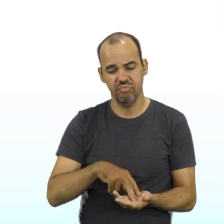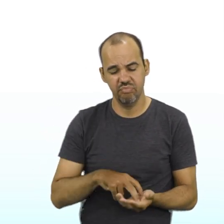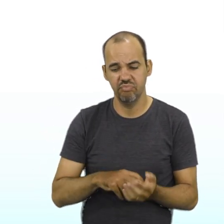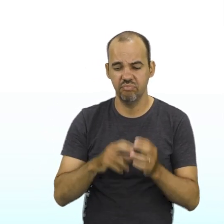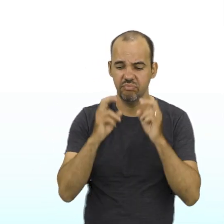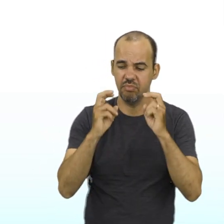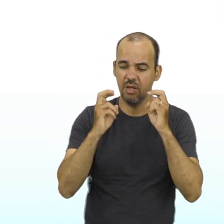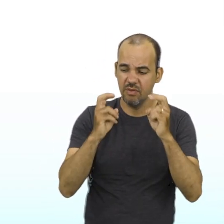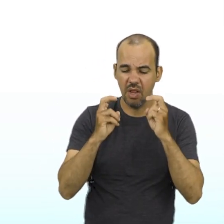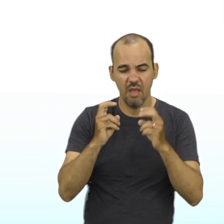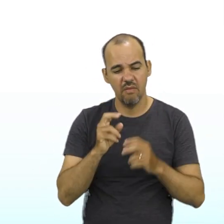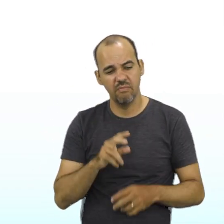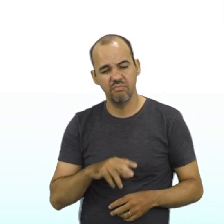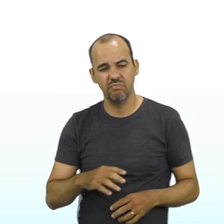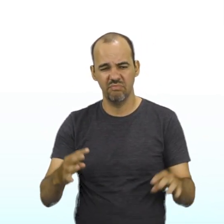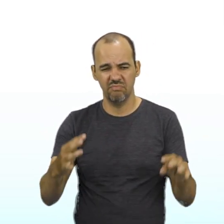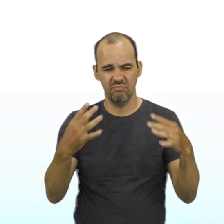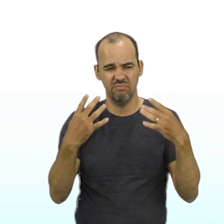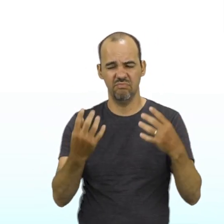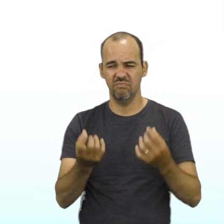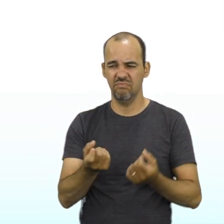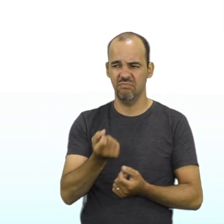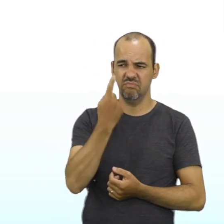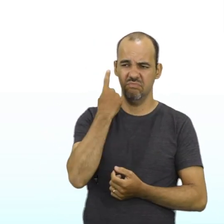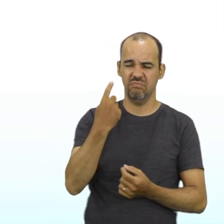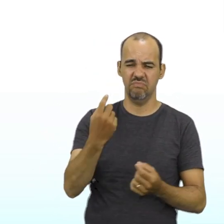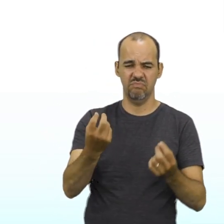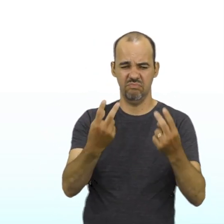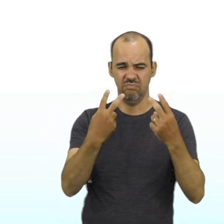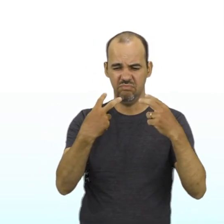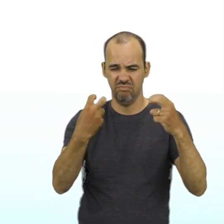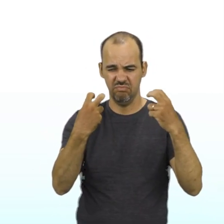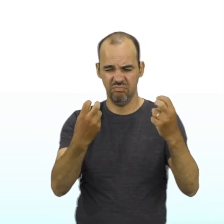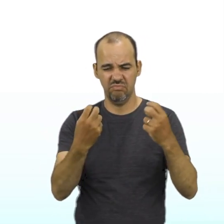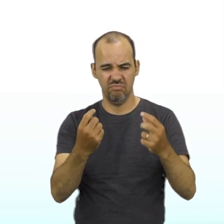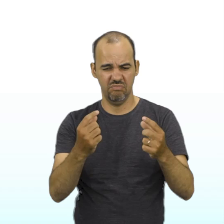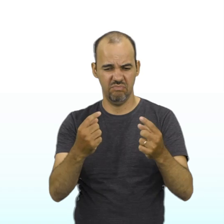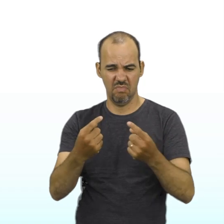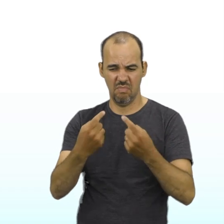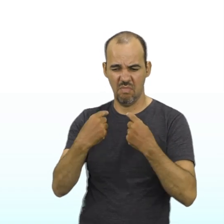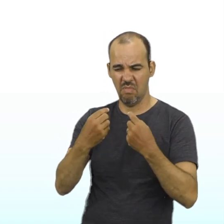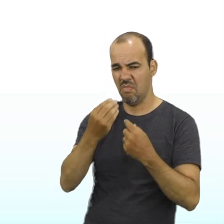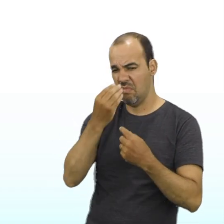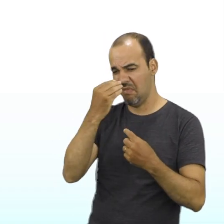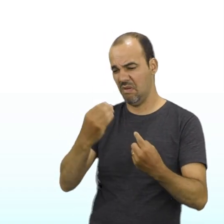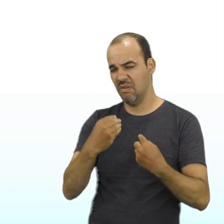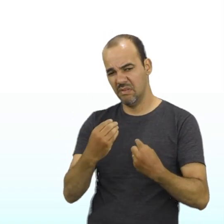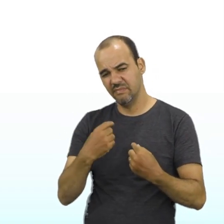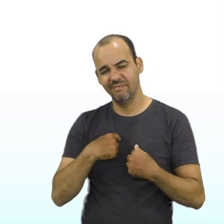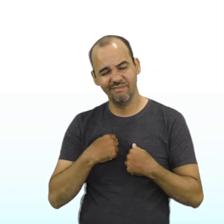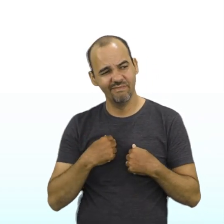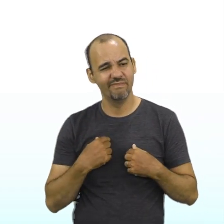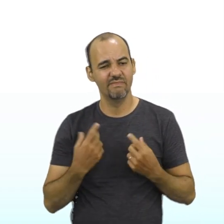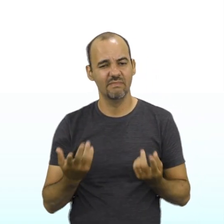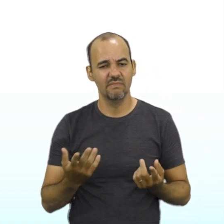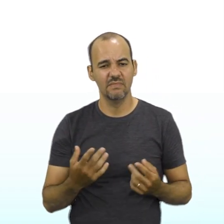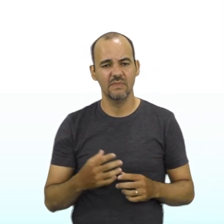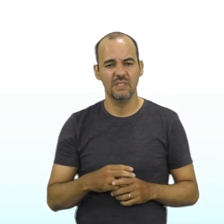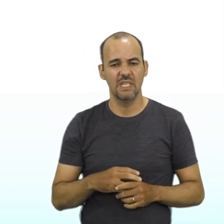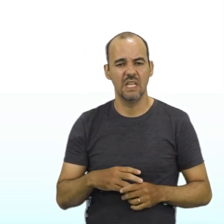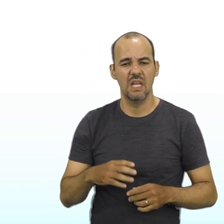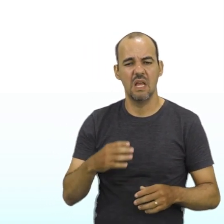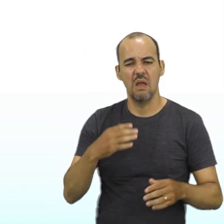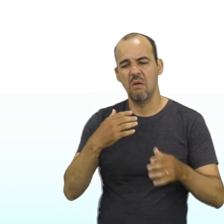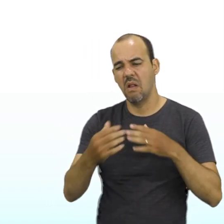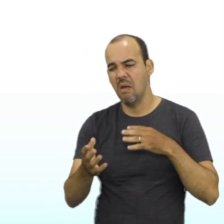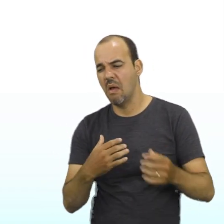seu caminho foi interrompido, né, sem saber o que estava acontecendo, patadas,